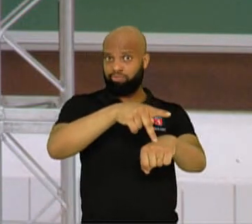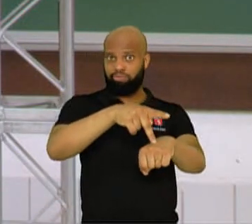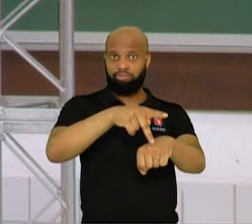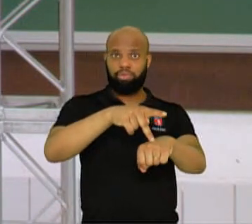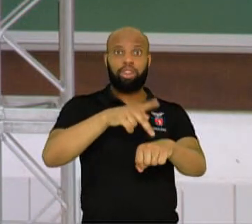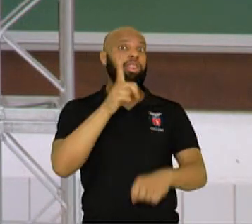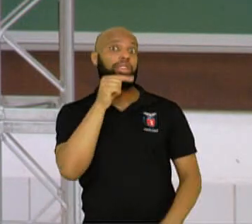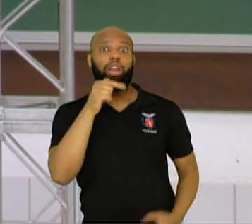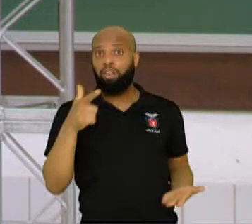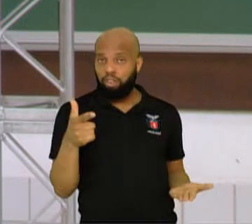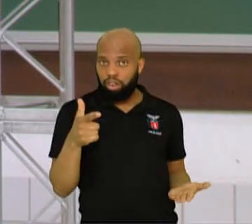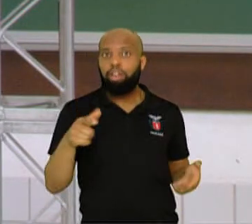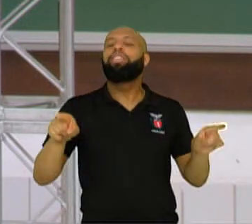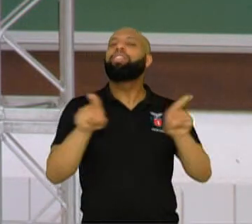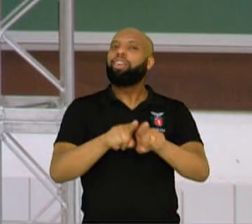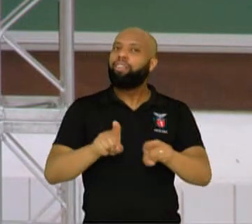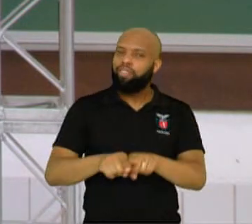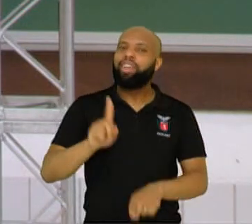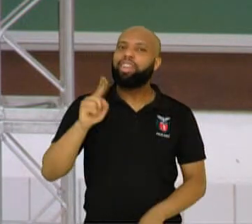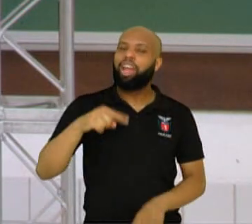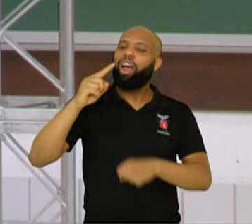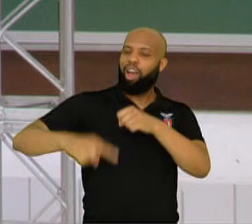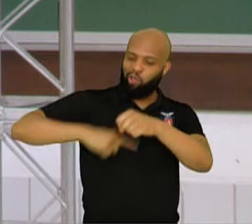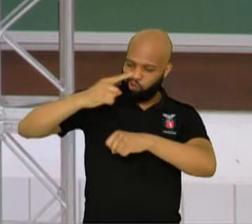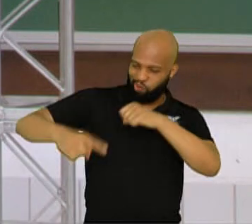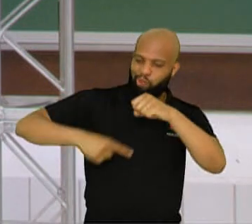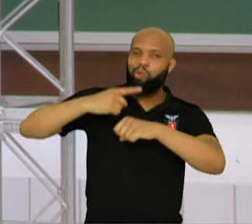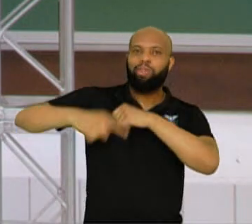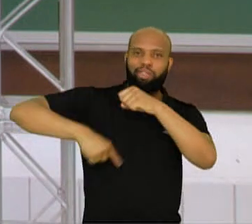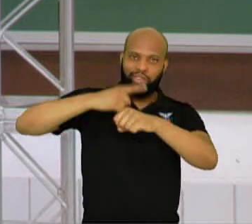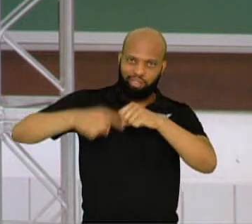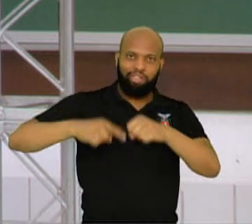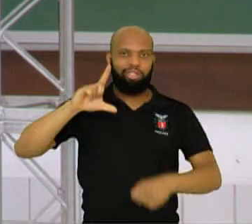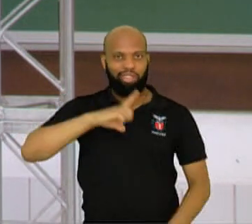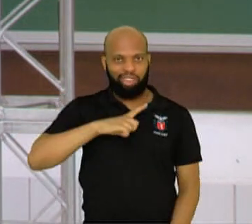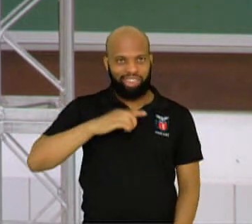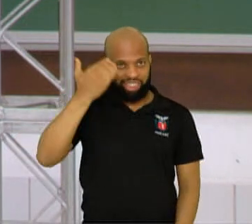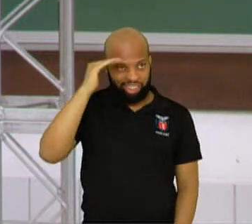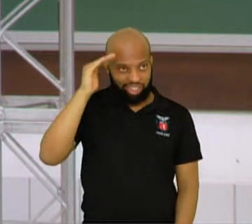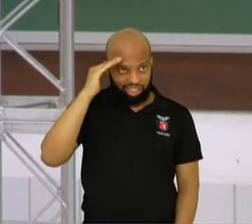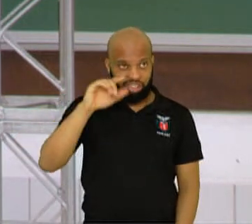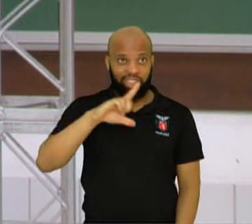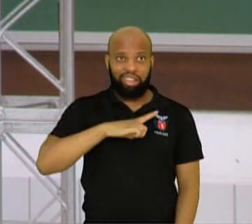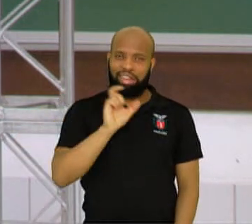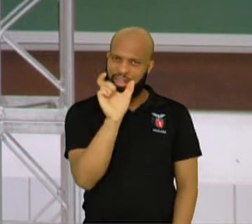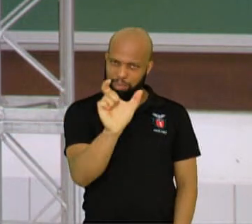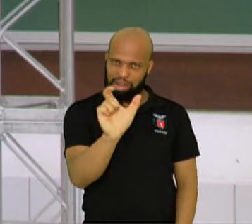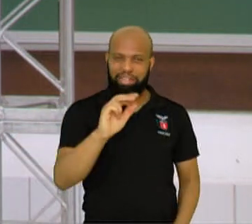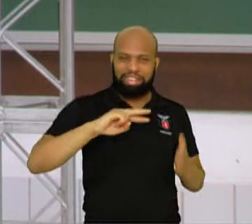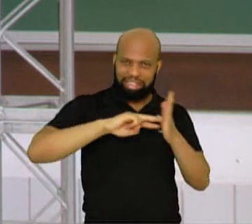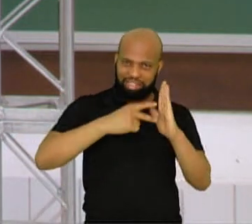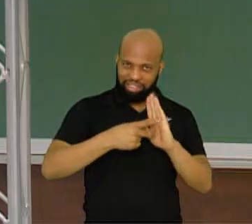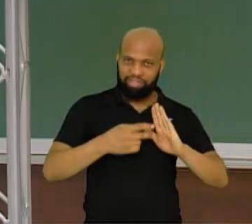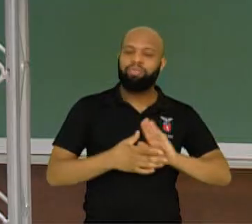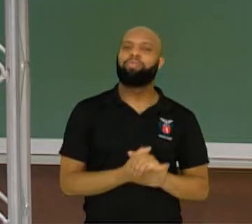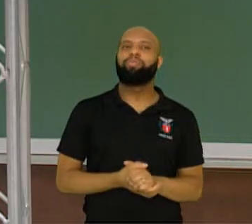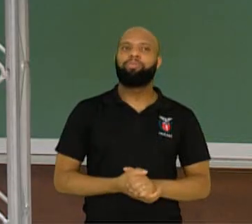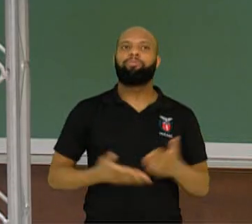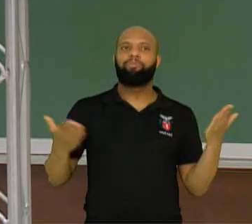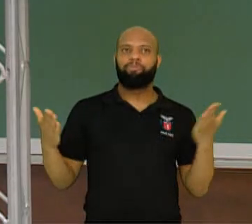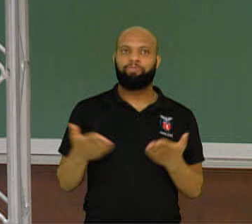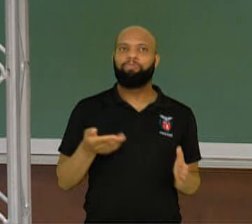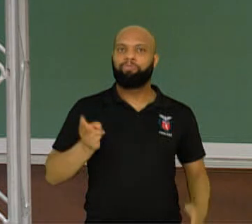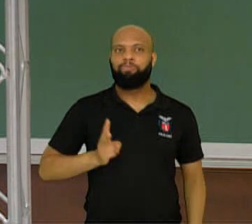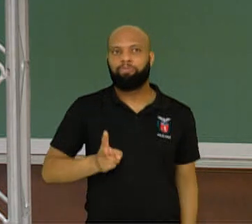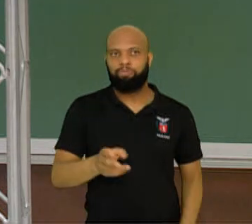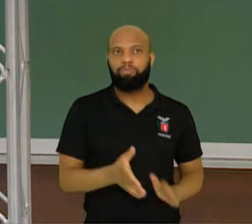a água, também é formado por átomos. Entendeu essa palavra, o significado de átomo? Então, nós vamos